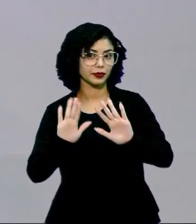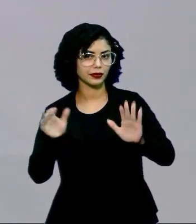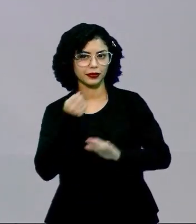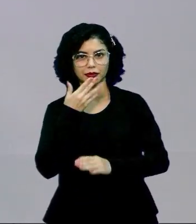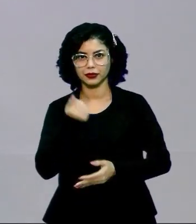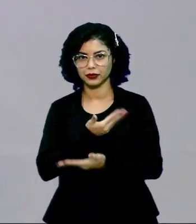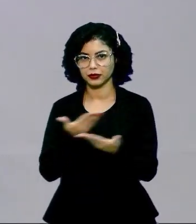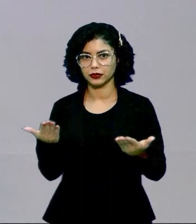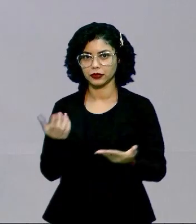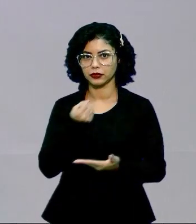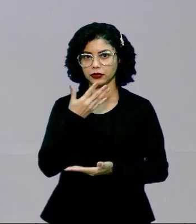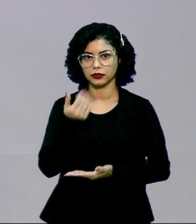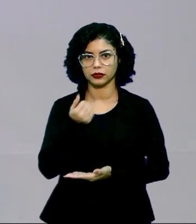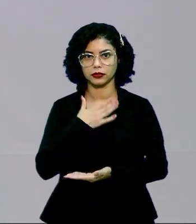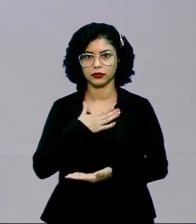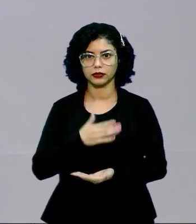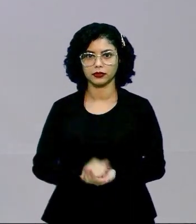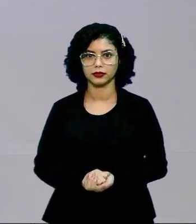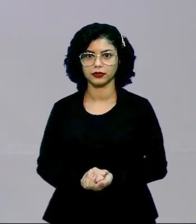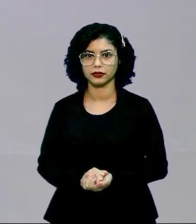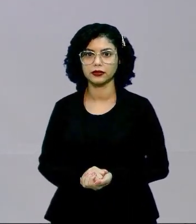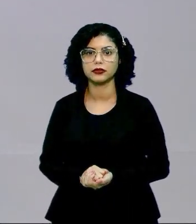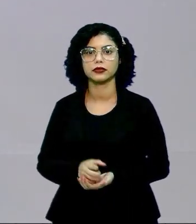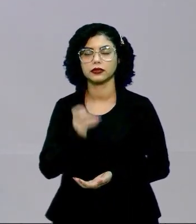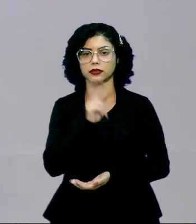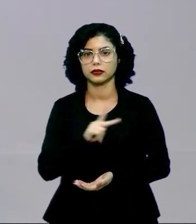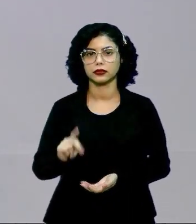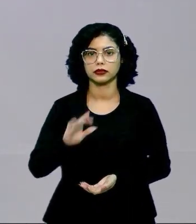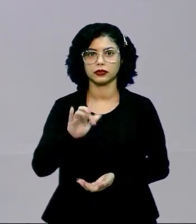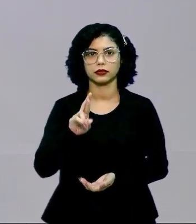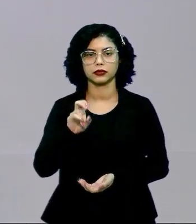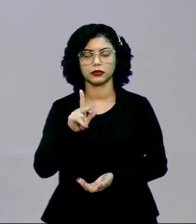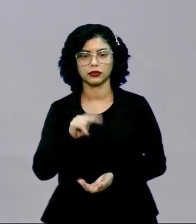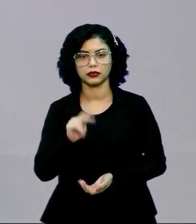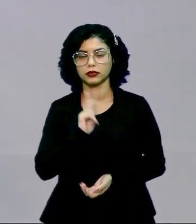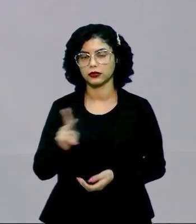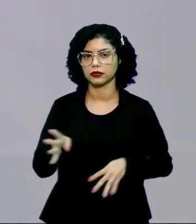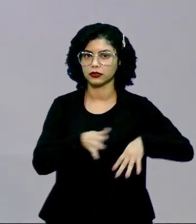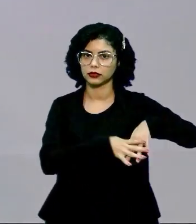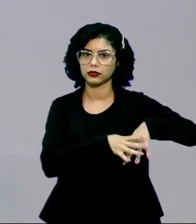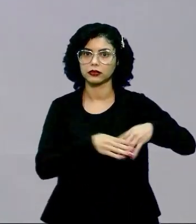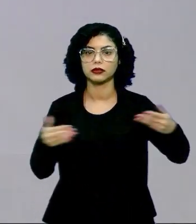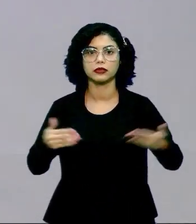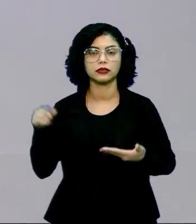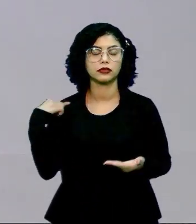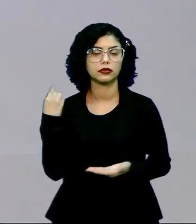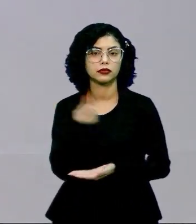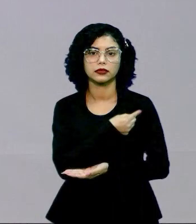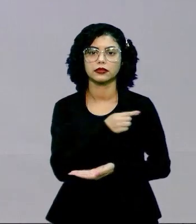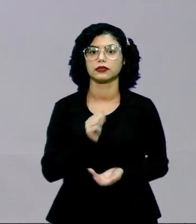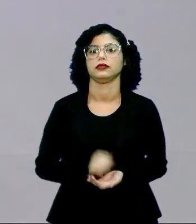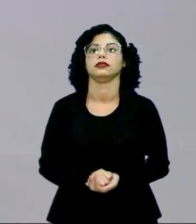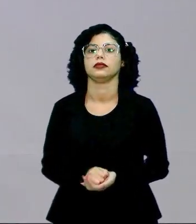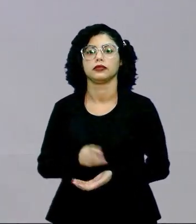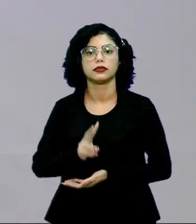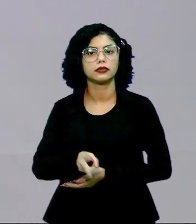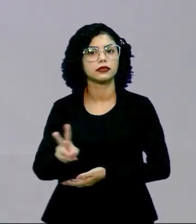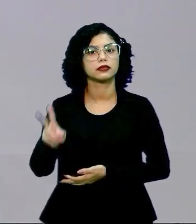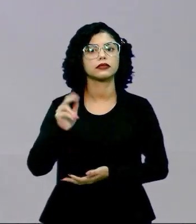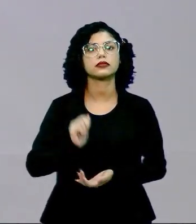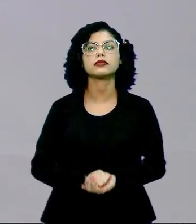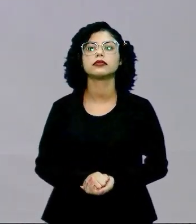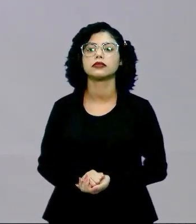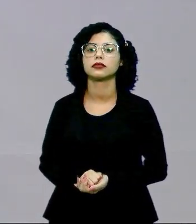Olá, tudo bem com vocês? Tudo bem comigo? Eu sou o professor Carlos, professor de matemática, e hoje a gente vai dar